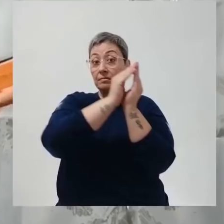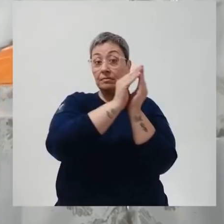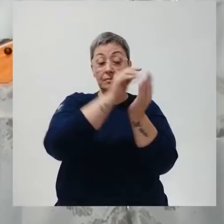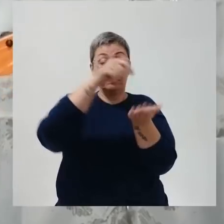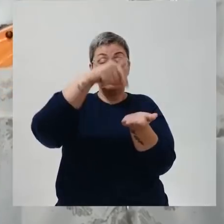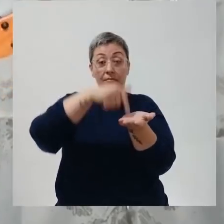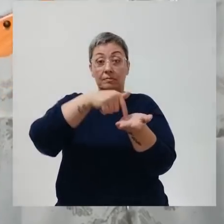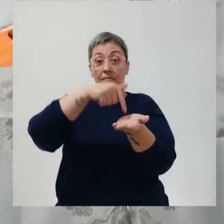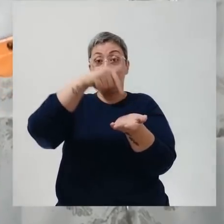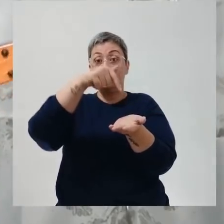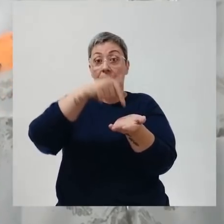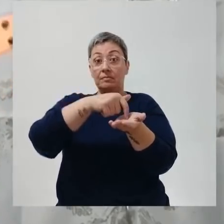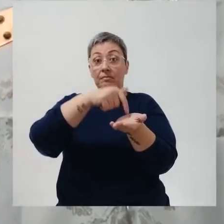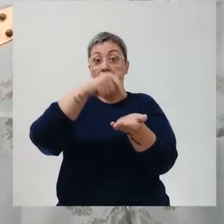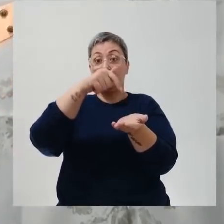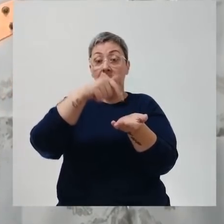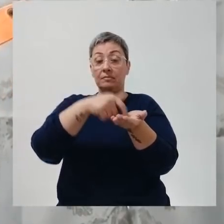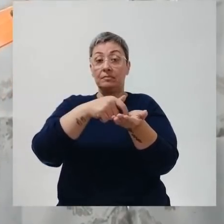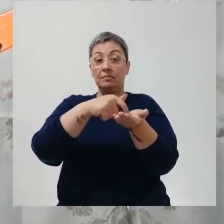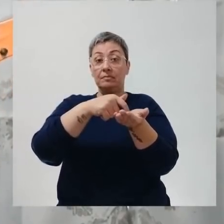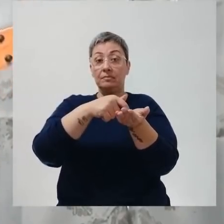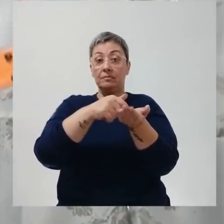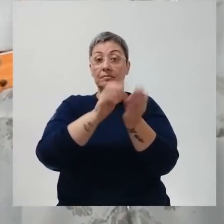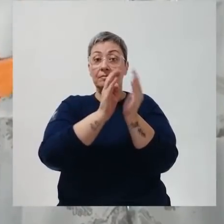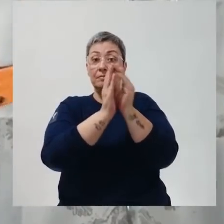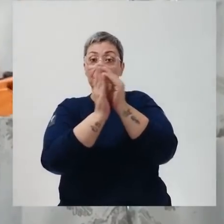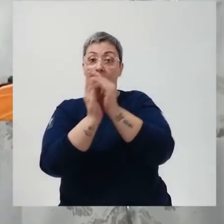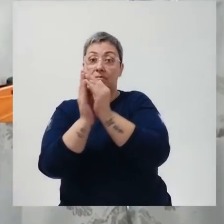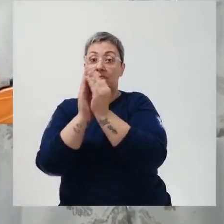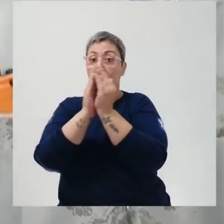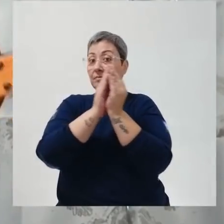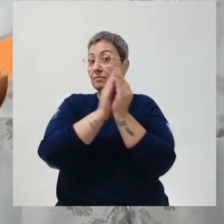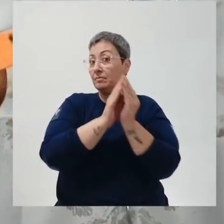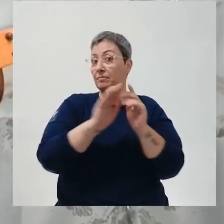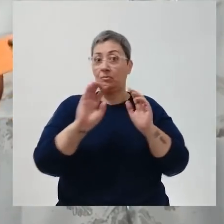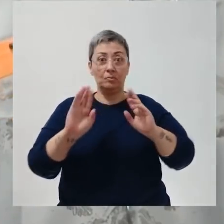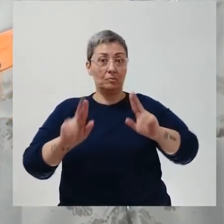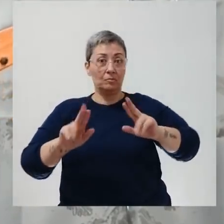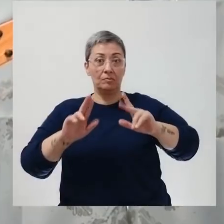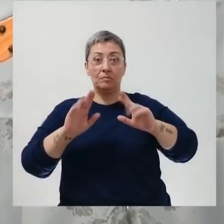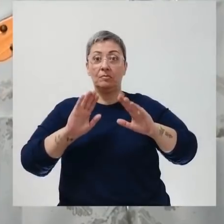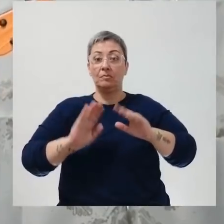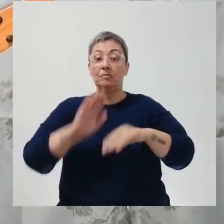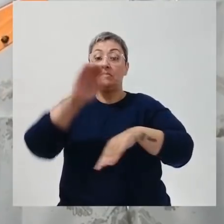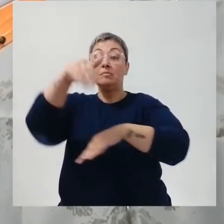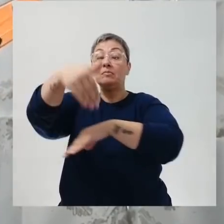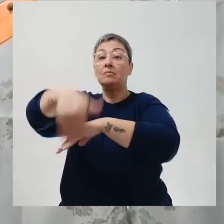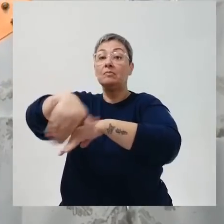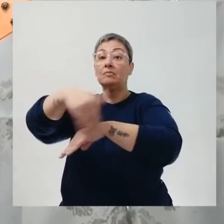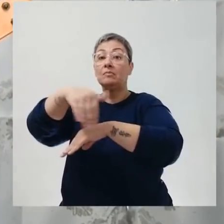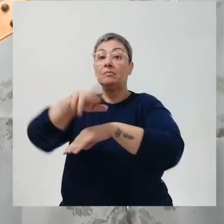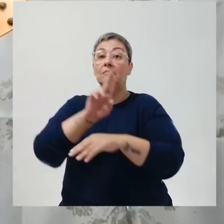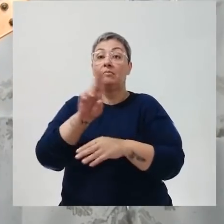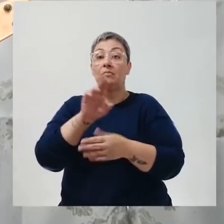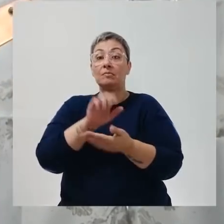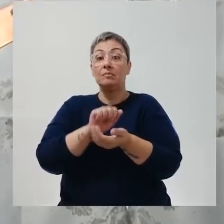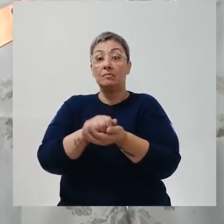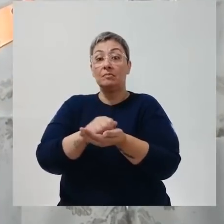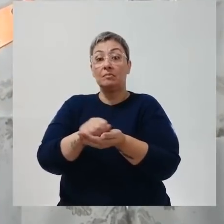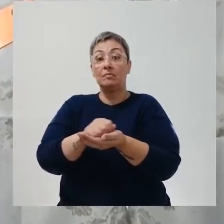cai, balão aqui na minha mão. Não cai não, não cai não, não cai não, cai na rua